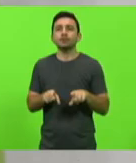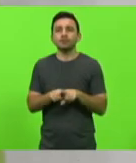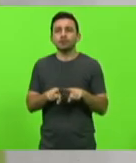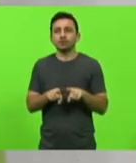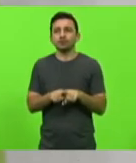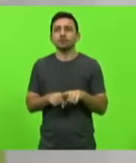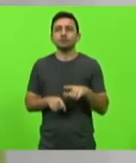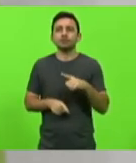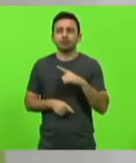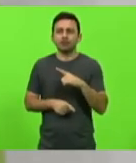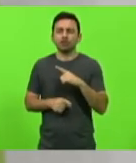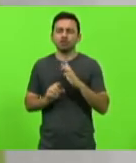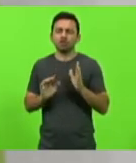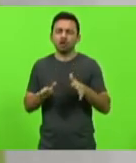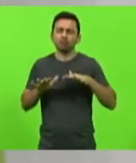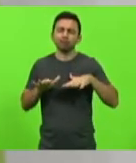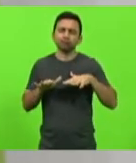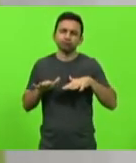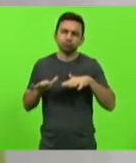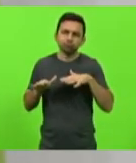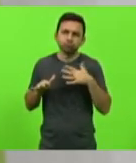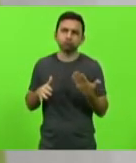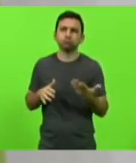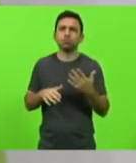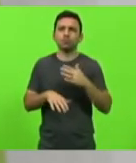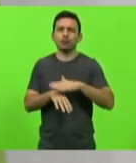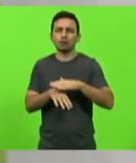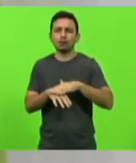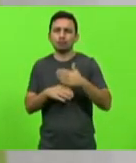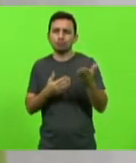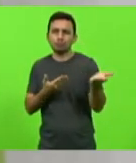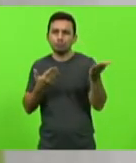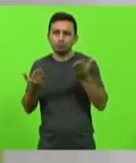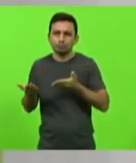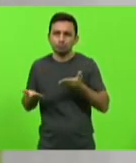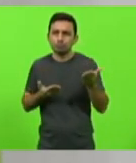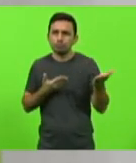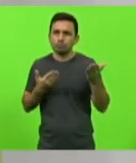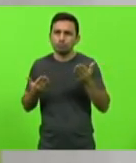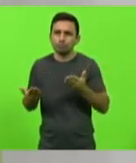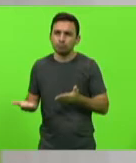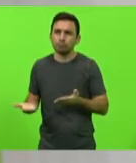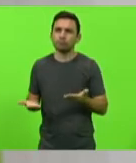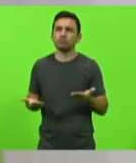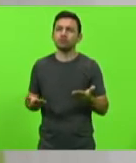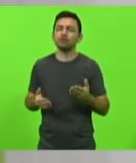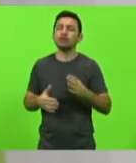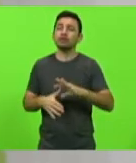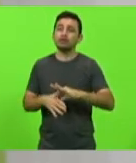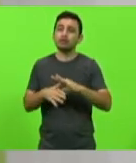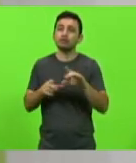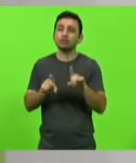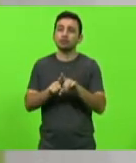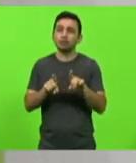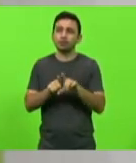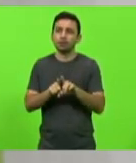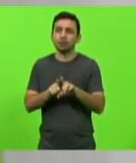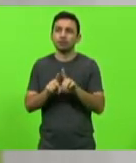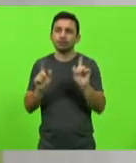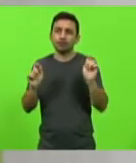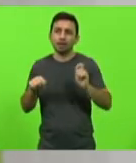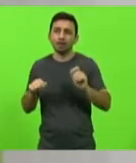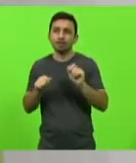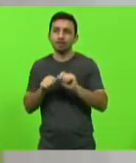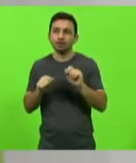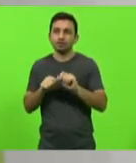se mobilizado, que tem feito convites, e pela liderança que é, vai fazer ainda maior